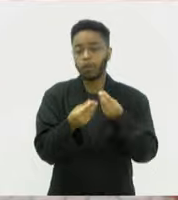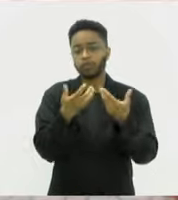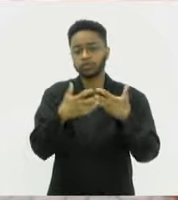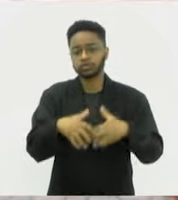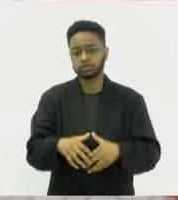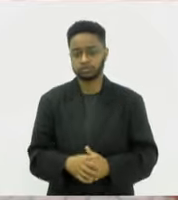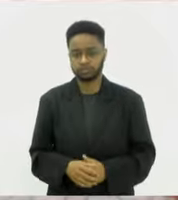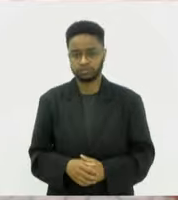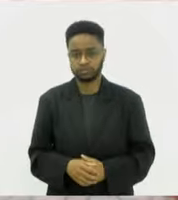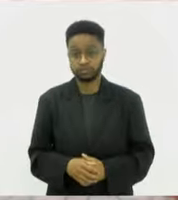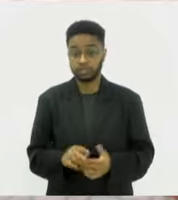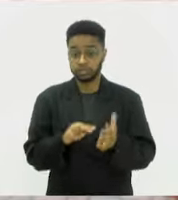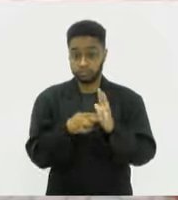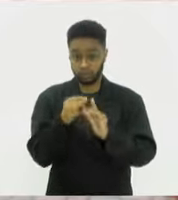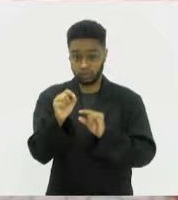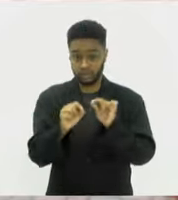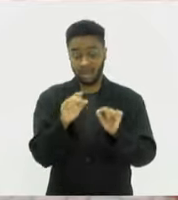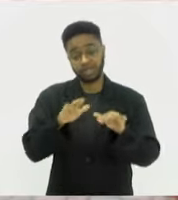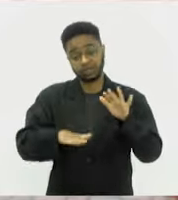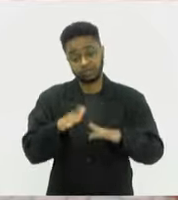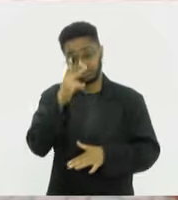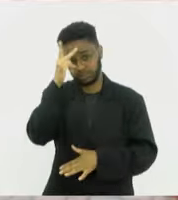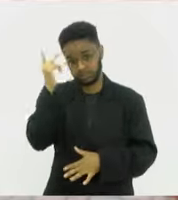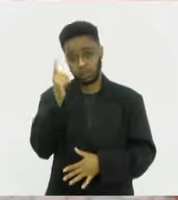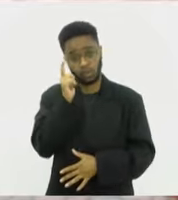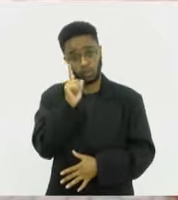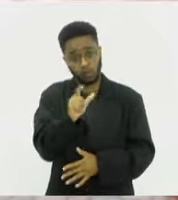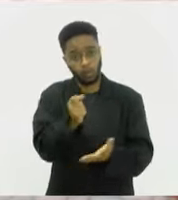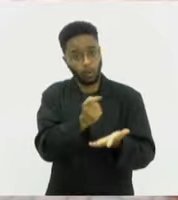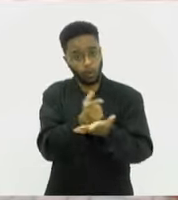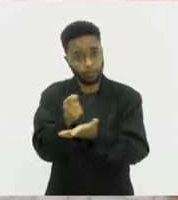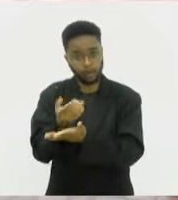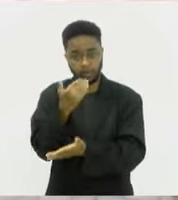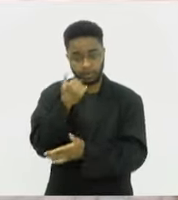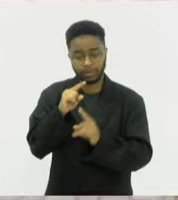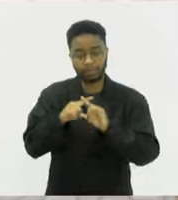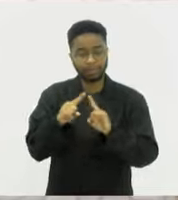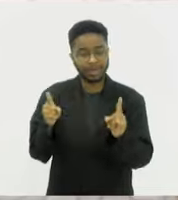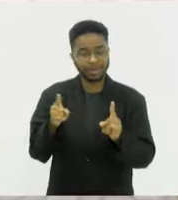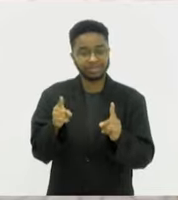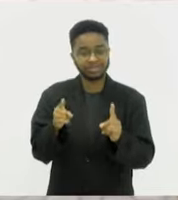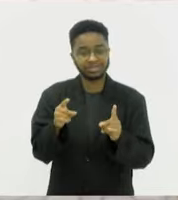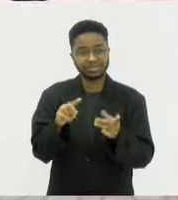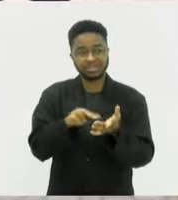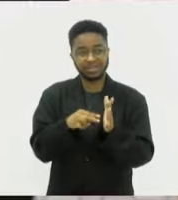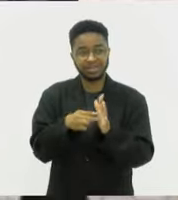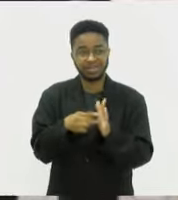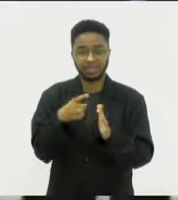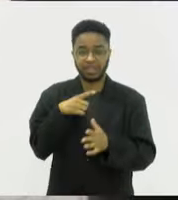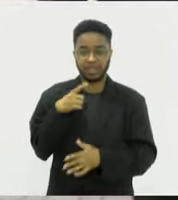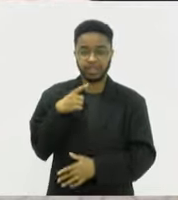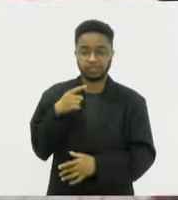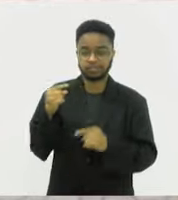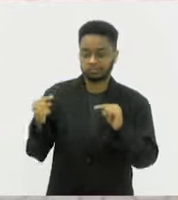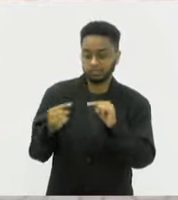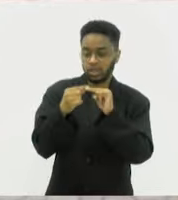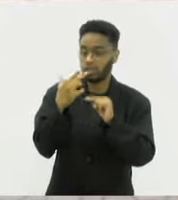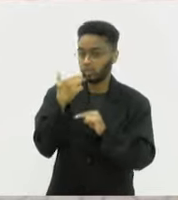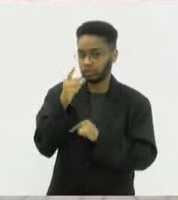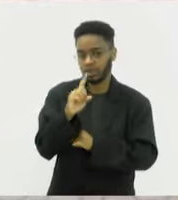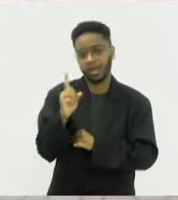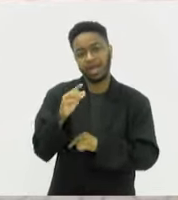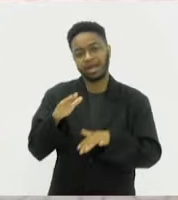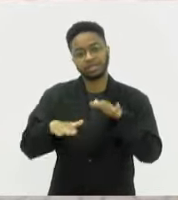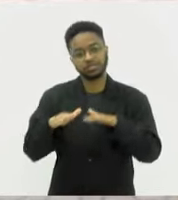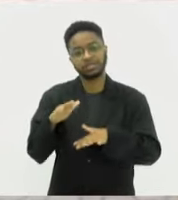mesmo que a pessoa tenha acesso a alimentos, não necessariamente eles têm um alto valor nutricional, né? São alimentos